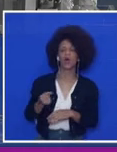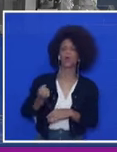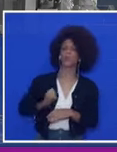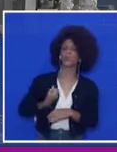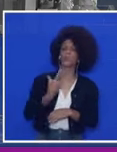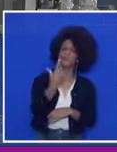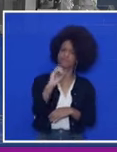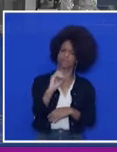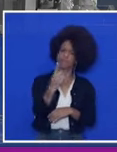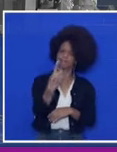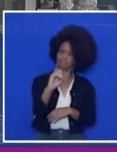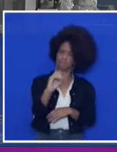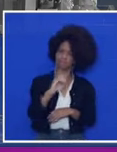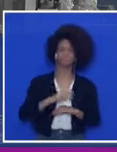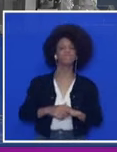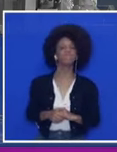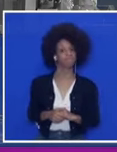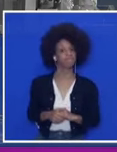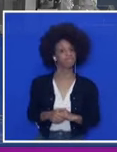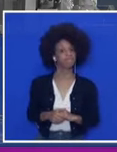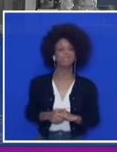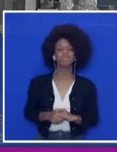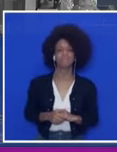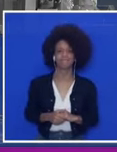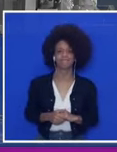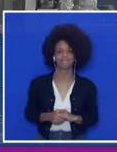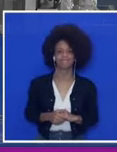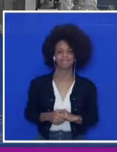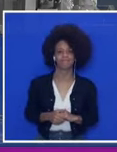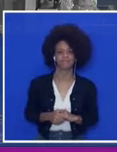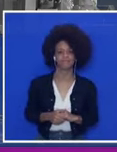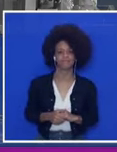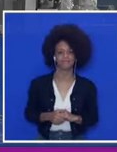número 10. Branca 10.